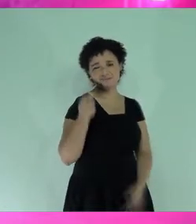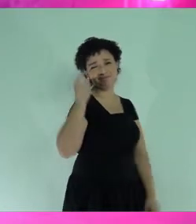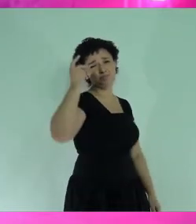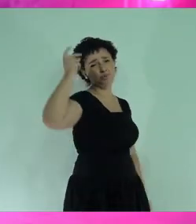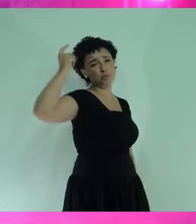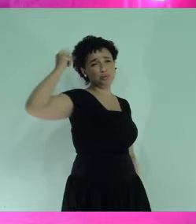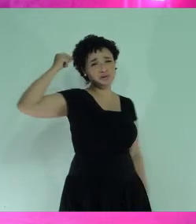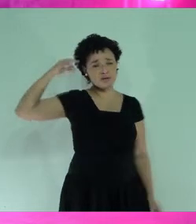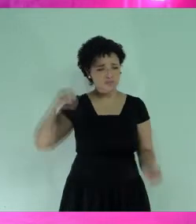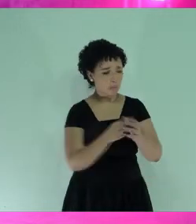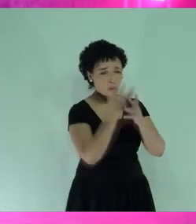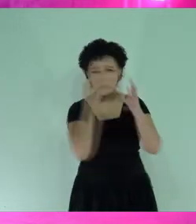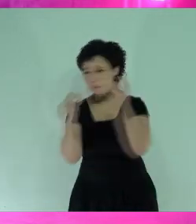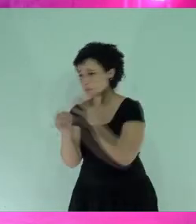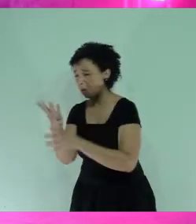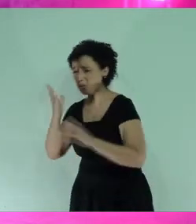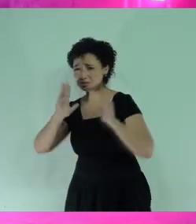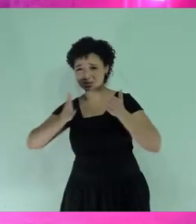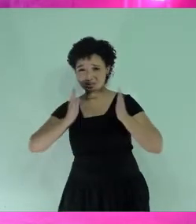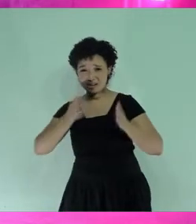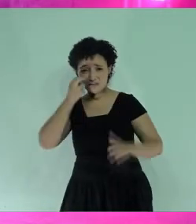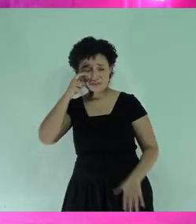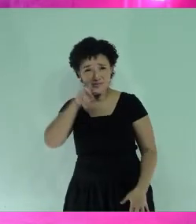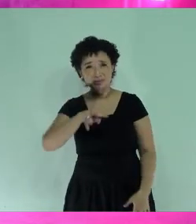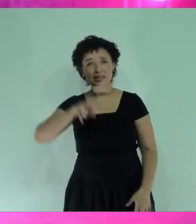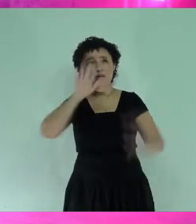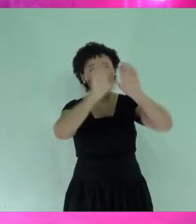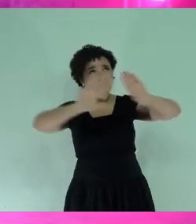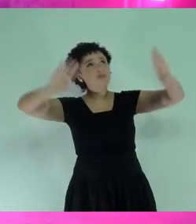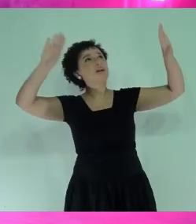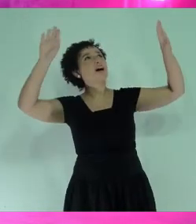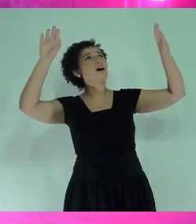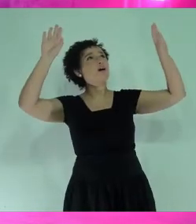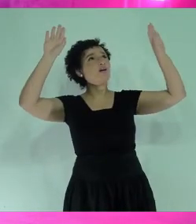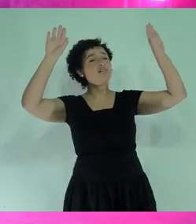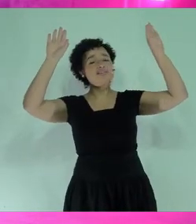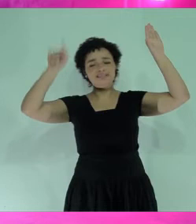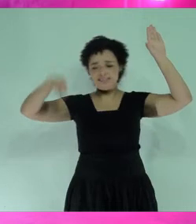Bem antes do nascer das coisas, já descrevia profecias no céu